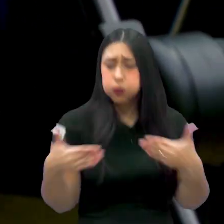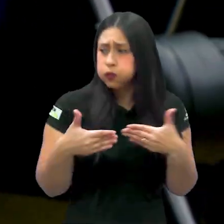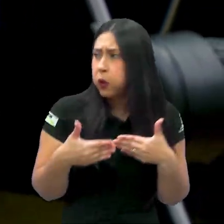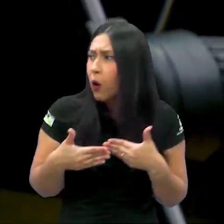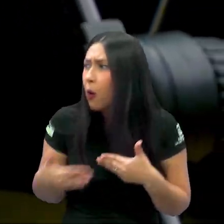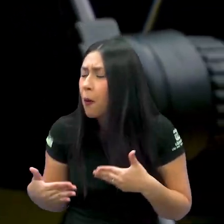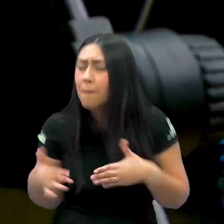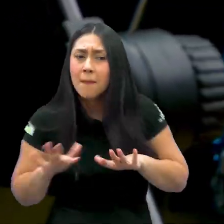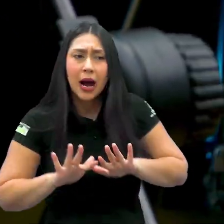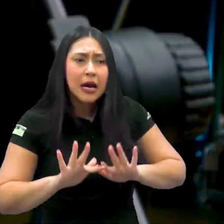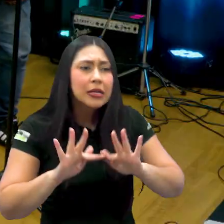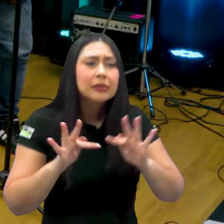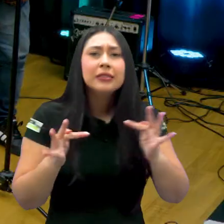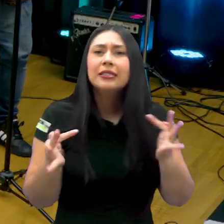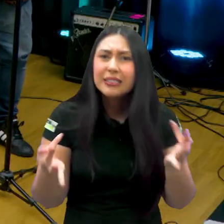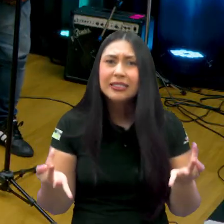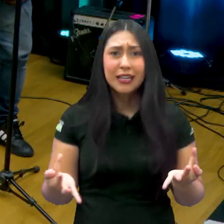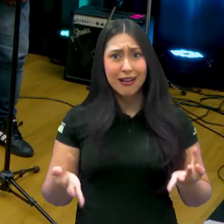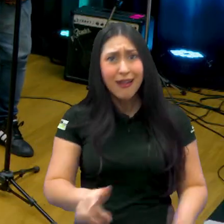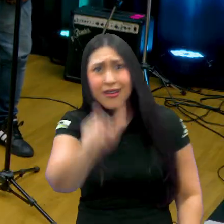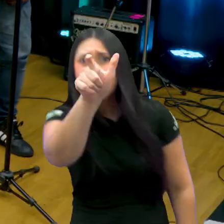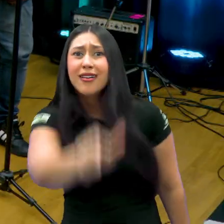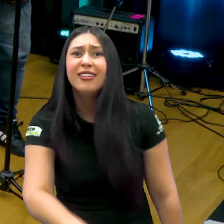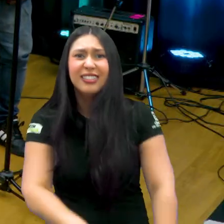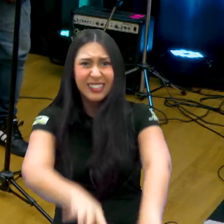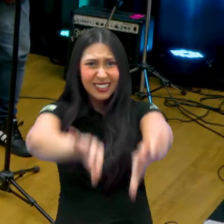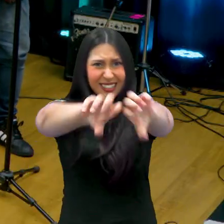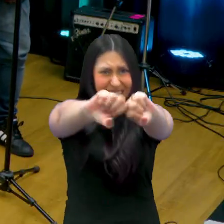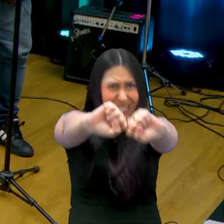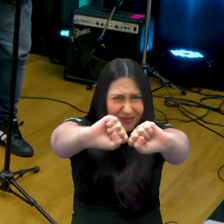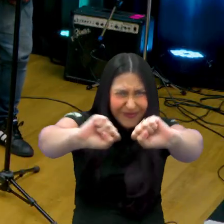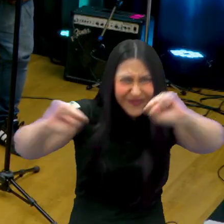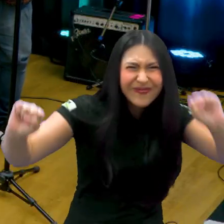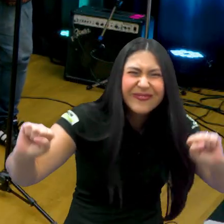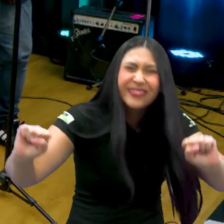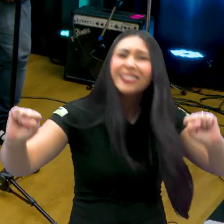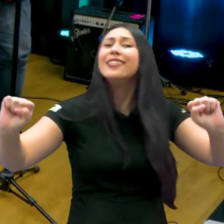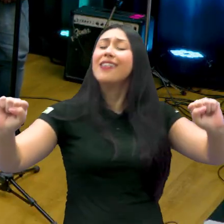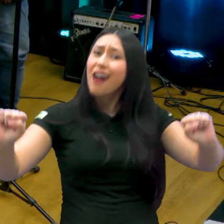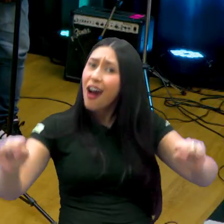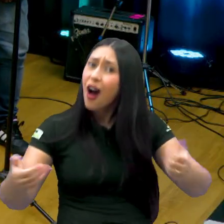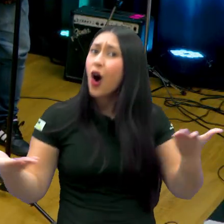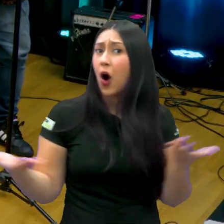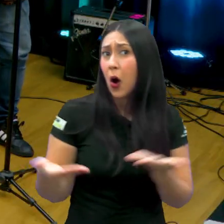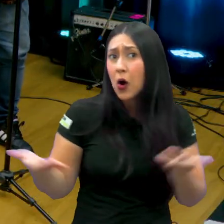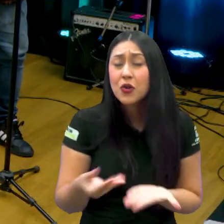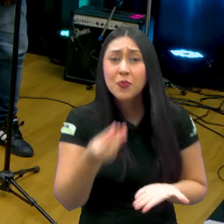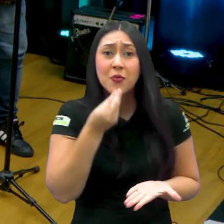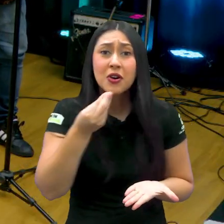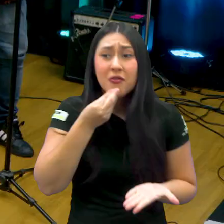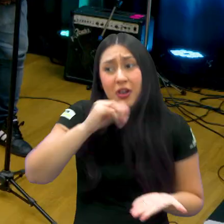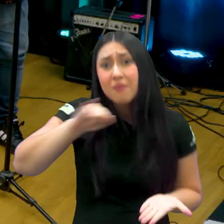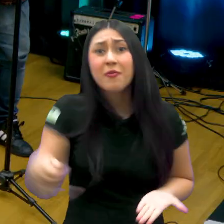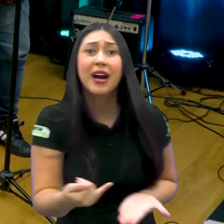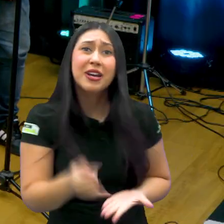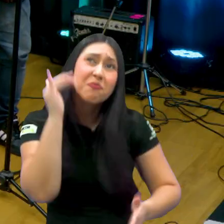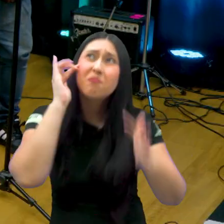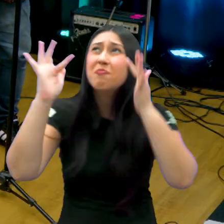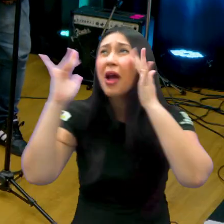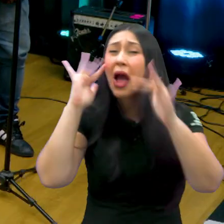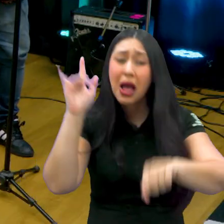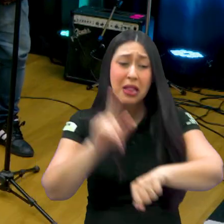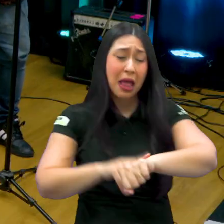Impenetrável, mas sutil, tira sua armadura, por favor. Nós só temos tempo pra viver e não